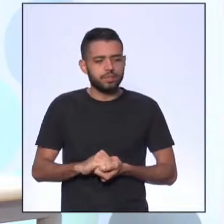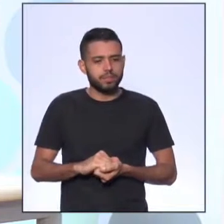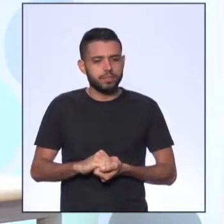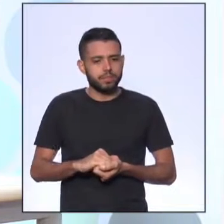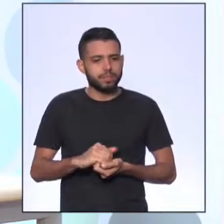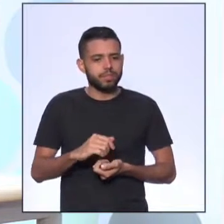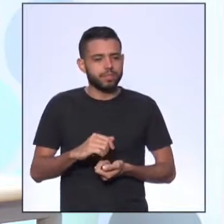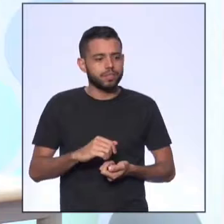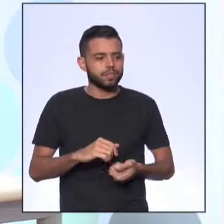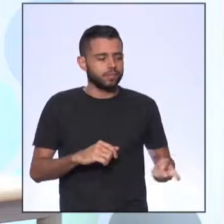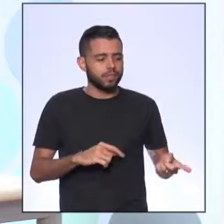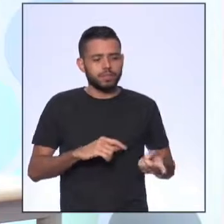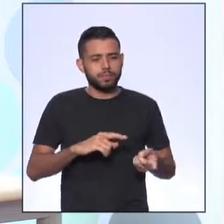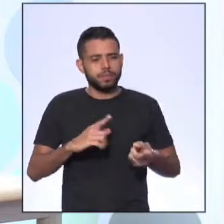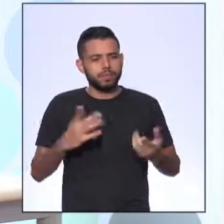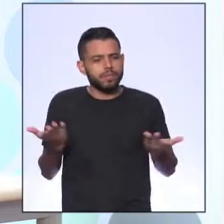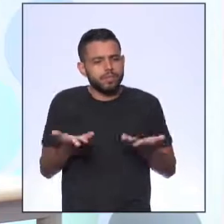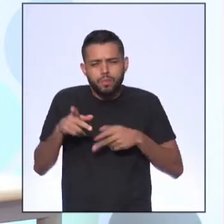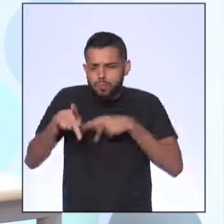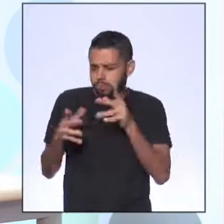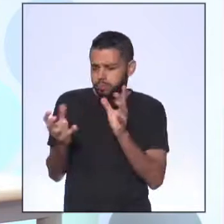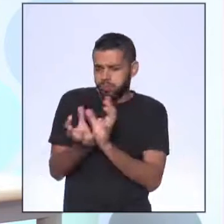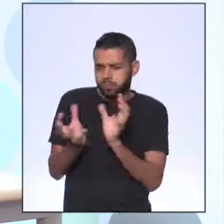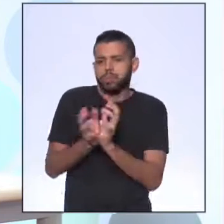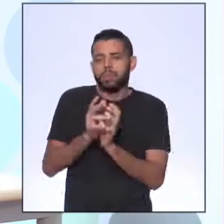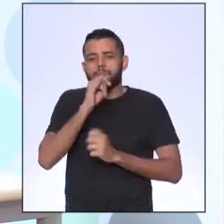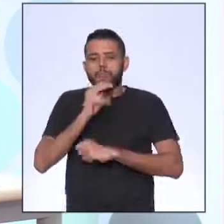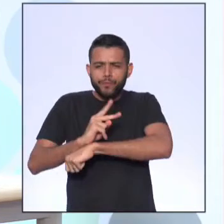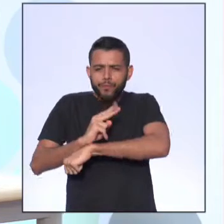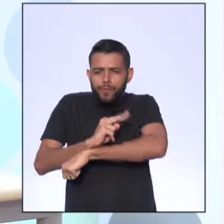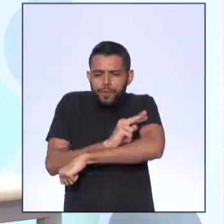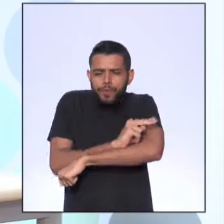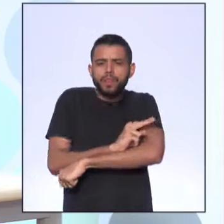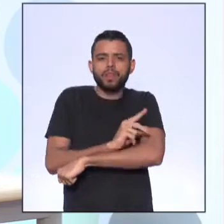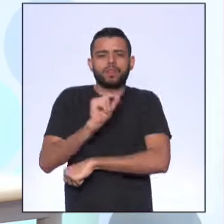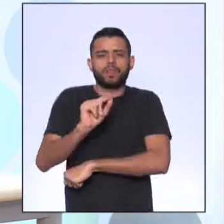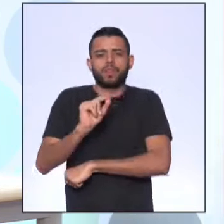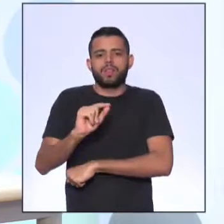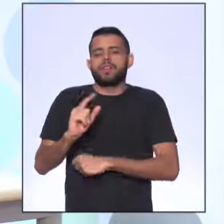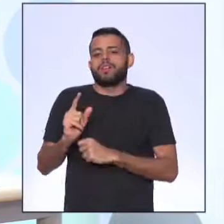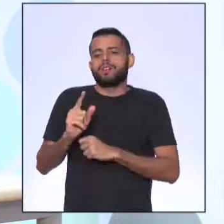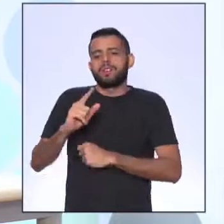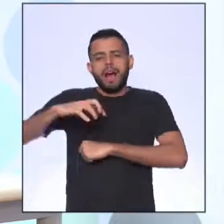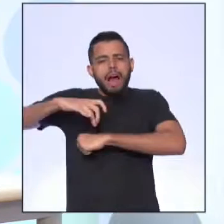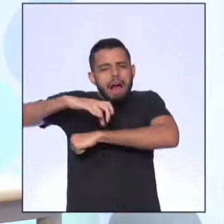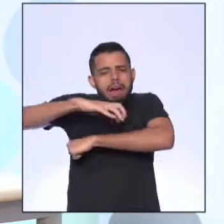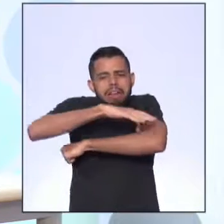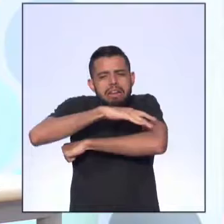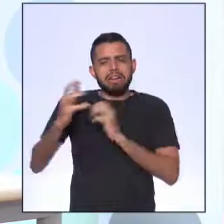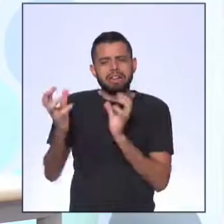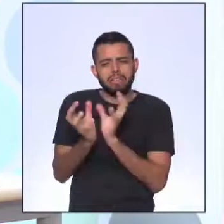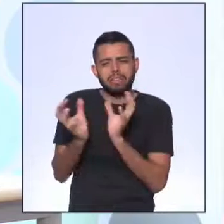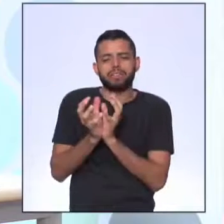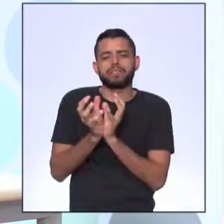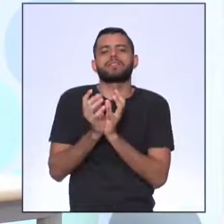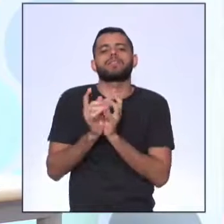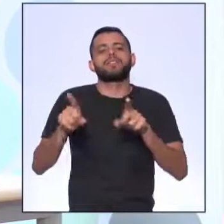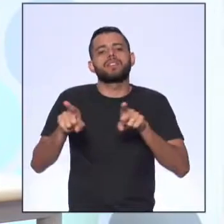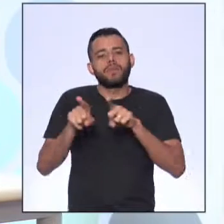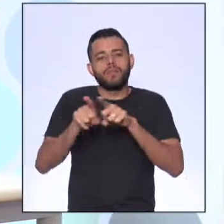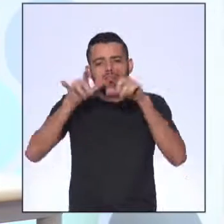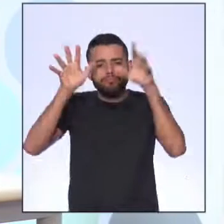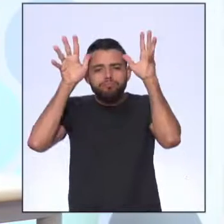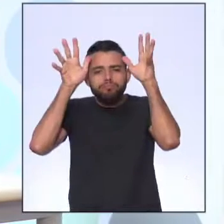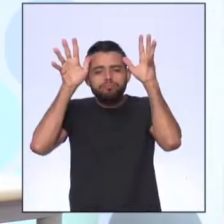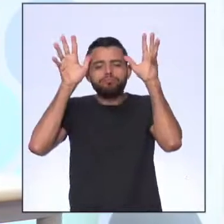ecossistema, quando eu digo população, estou falando uma população de formigas, estou falando uma população de aranhas, estou falando uma população de cervos, estou falando